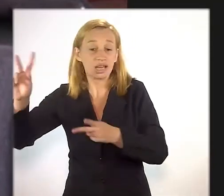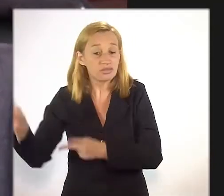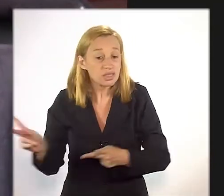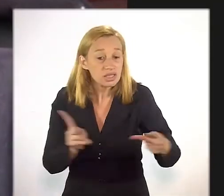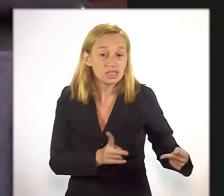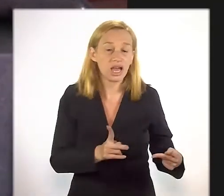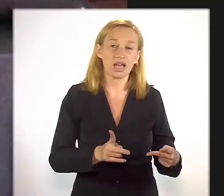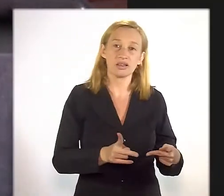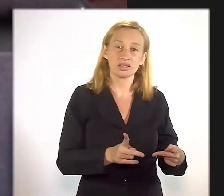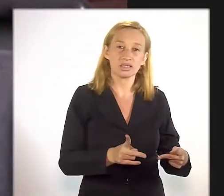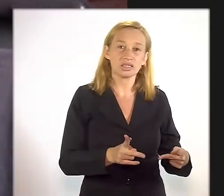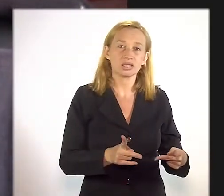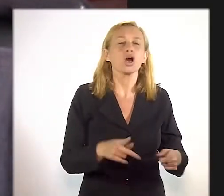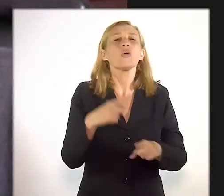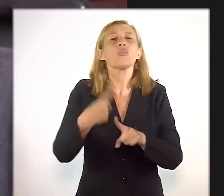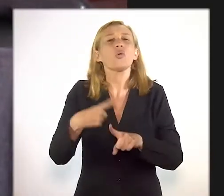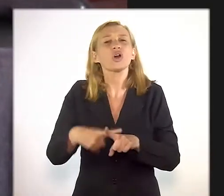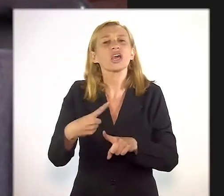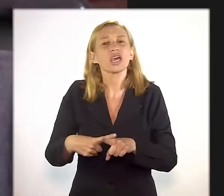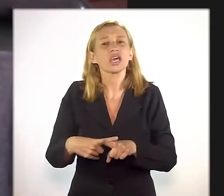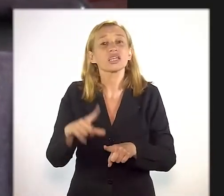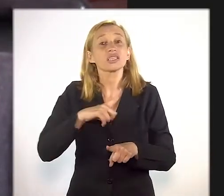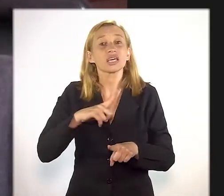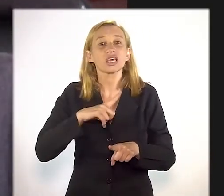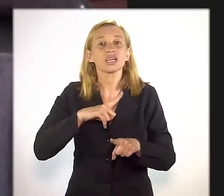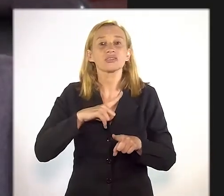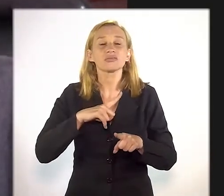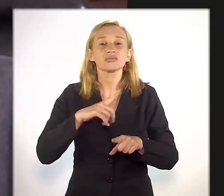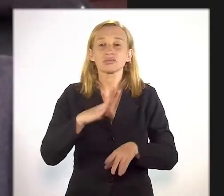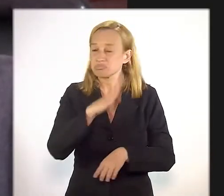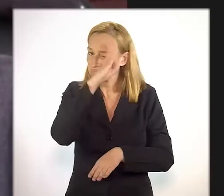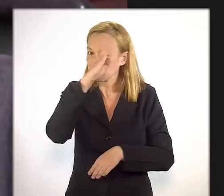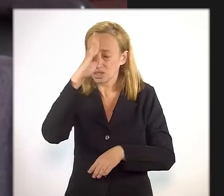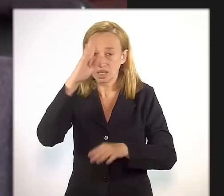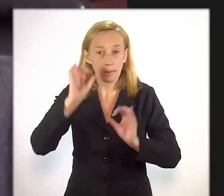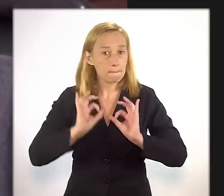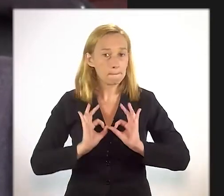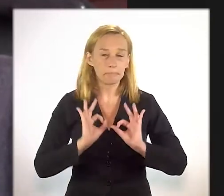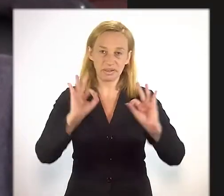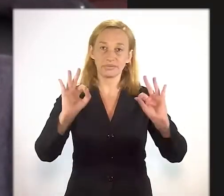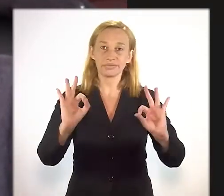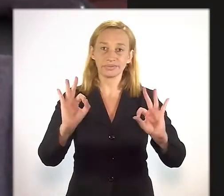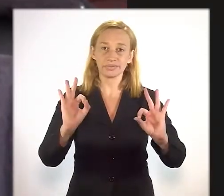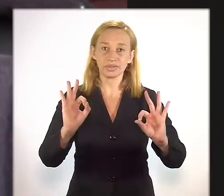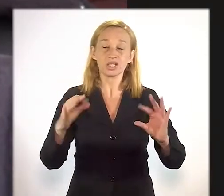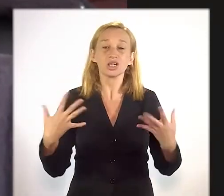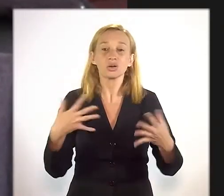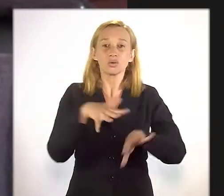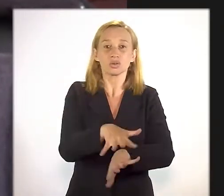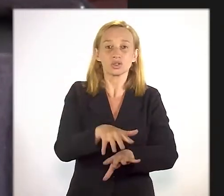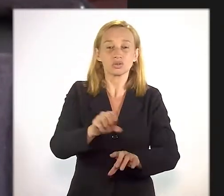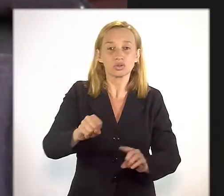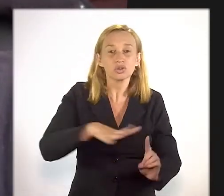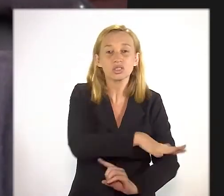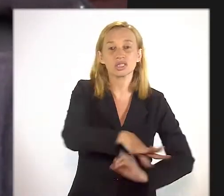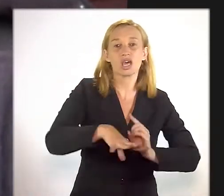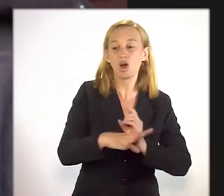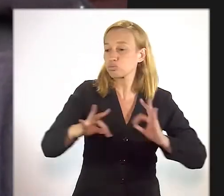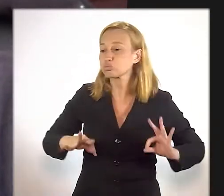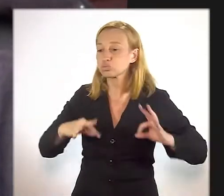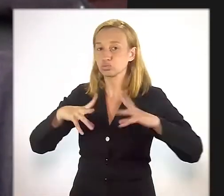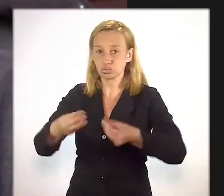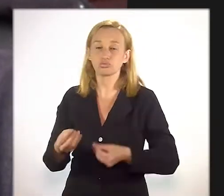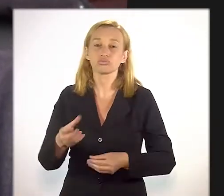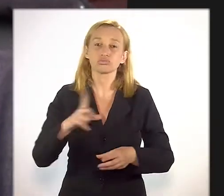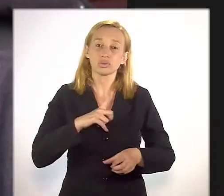muitos filmes, e porque tem excelência académica e inclusão social. Ali toda a gente